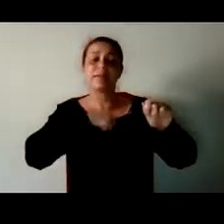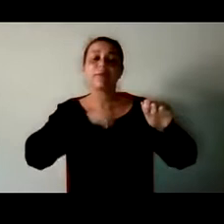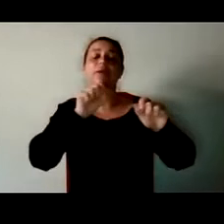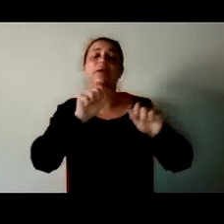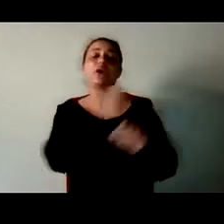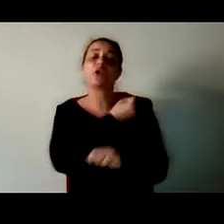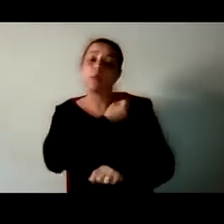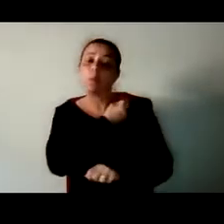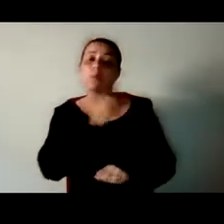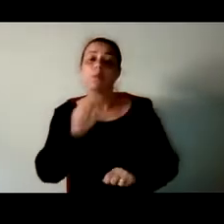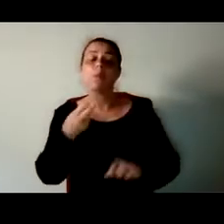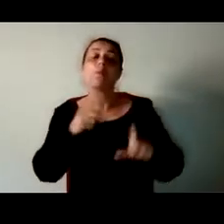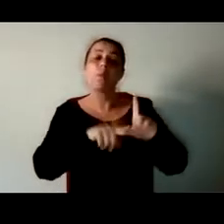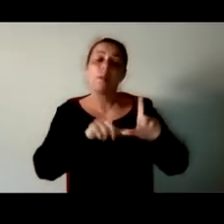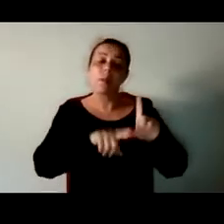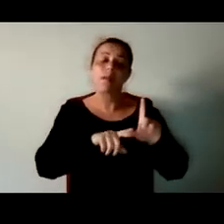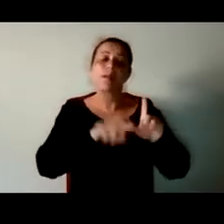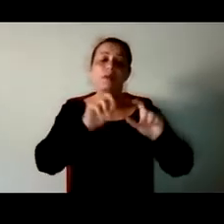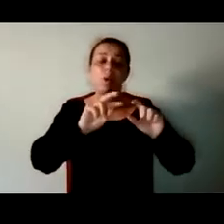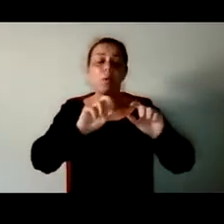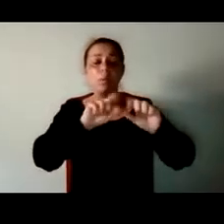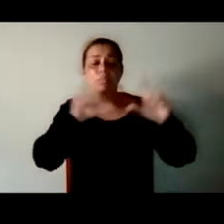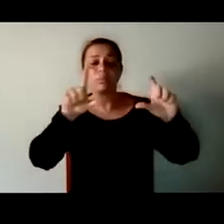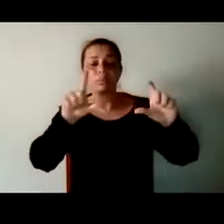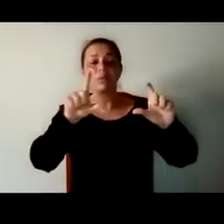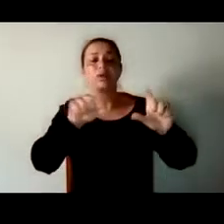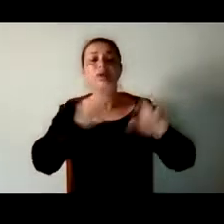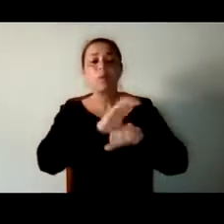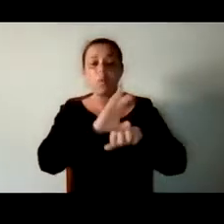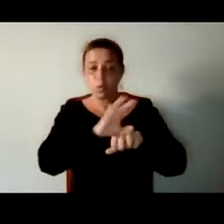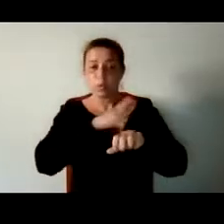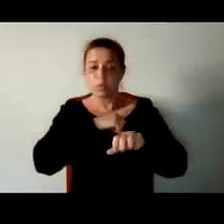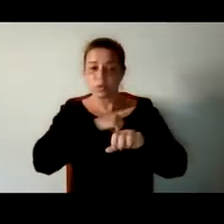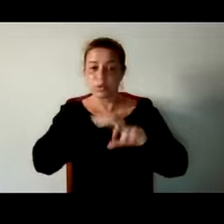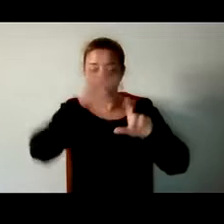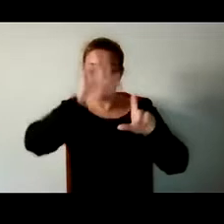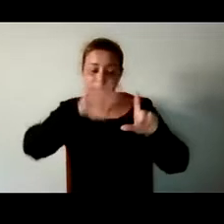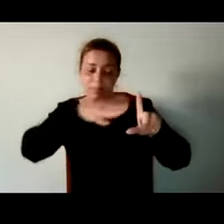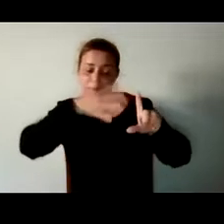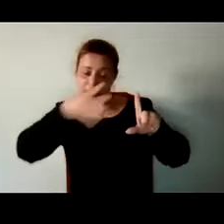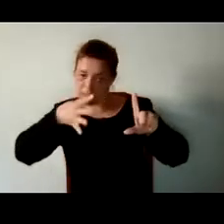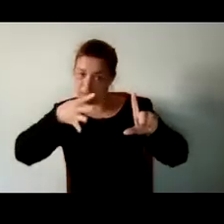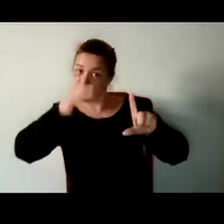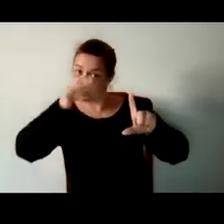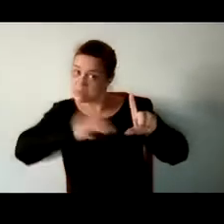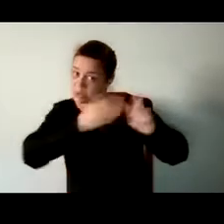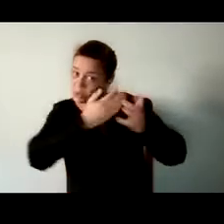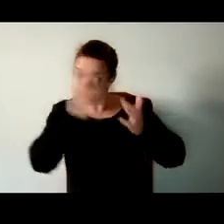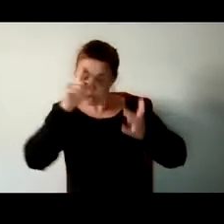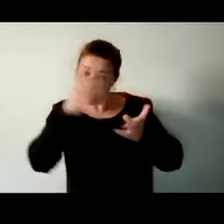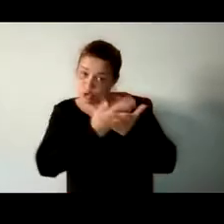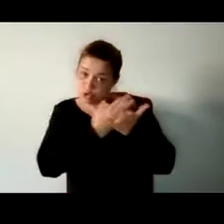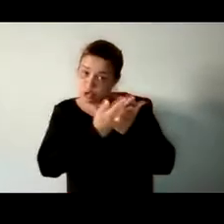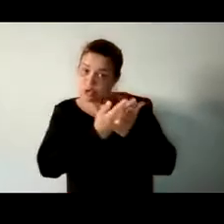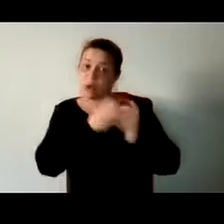ícone. O curso vai ser oferecido seguindo o calendário do CEFOR. E os sites que eu utilizei